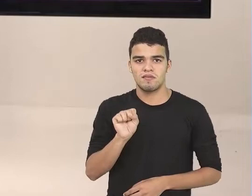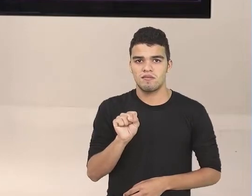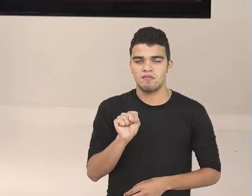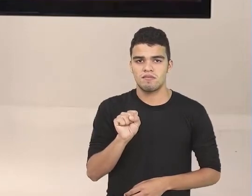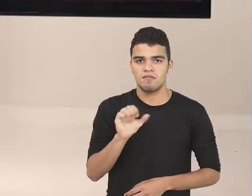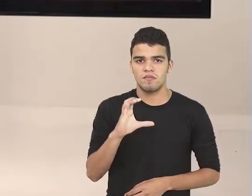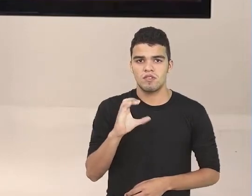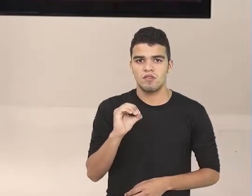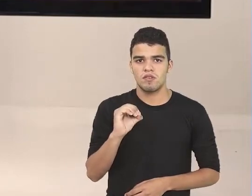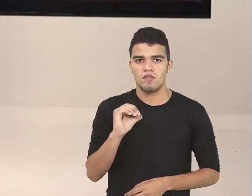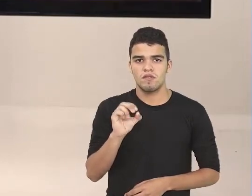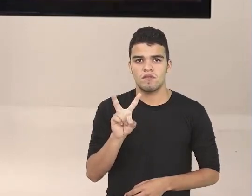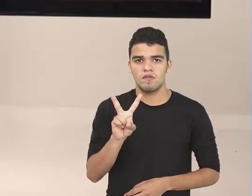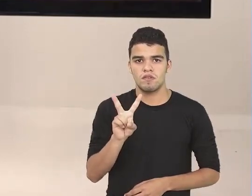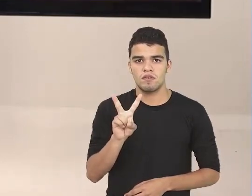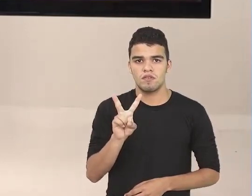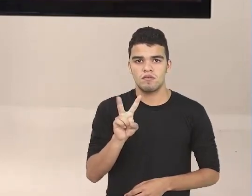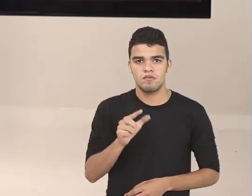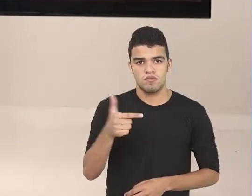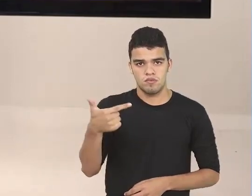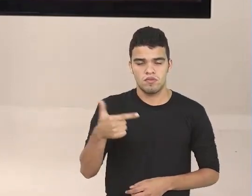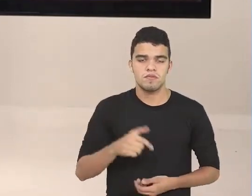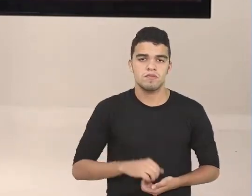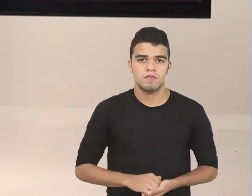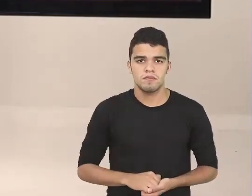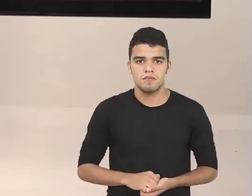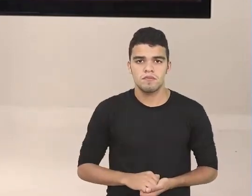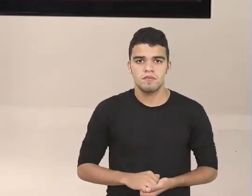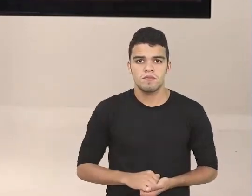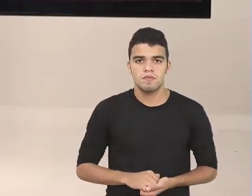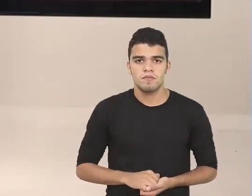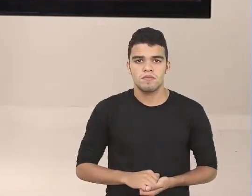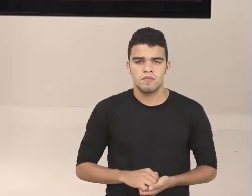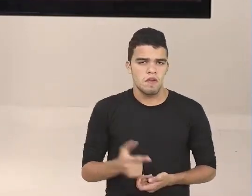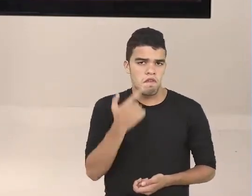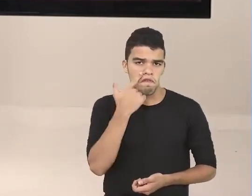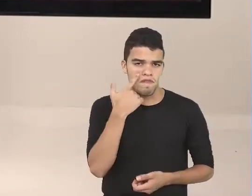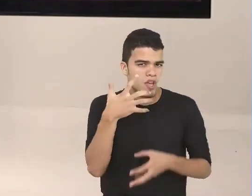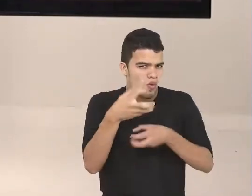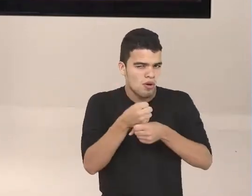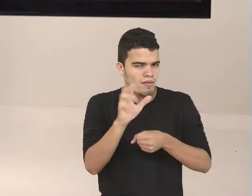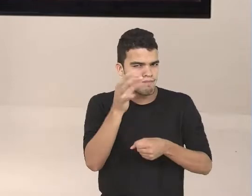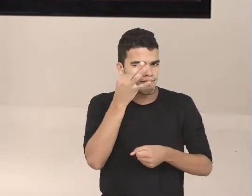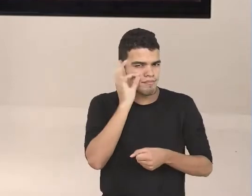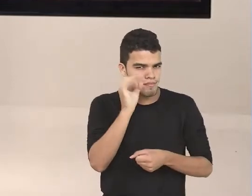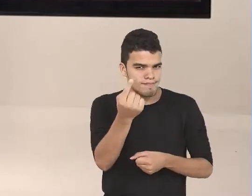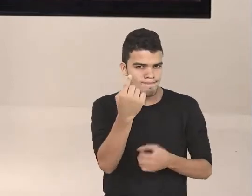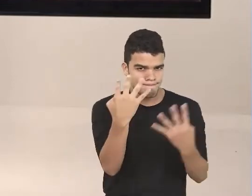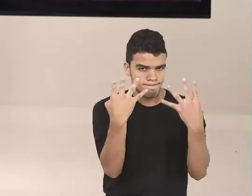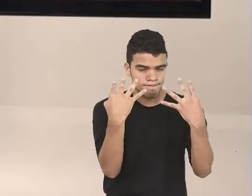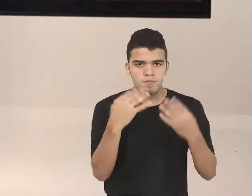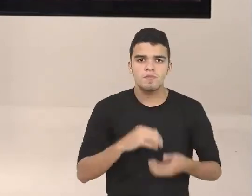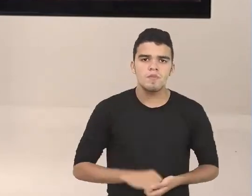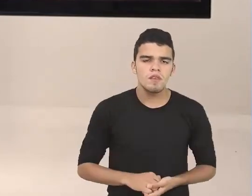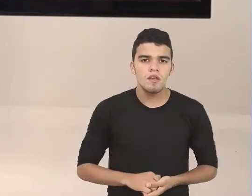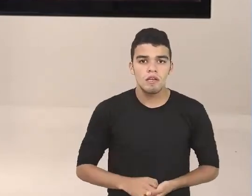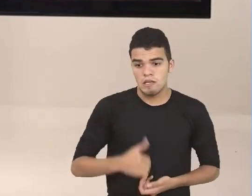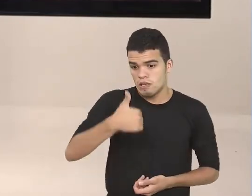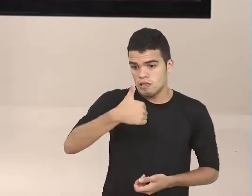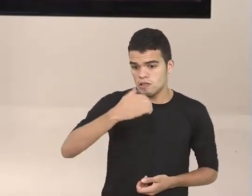o que nós temos? Vamos fazer uma conta assim bem rapidinho. Estima-se que cada 100